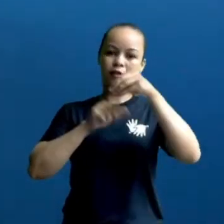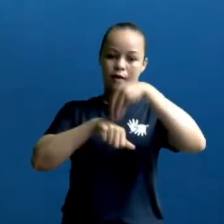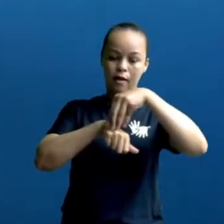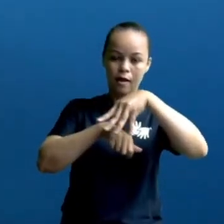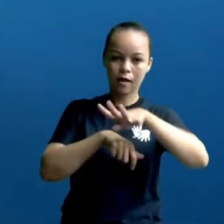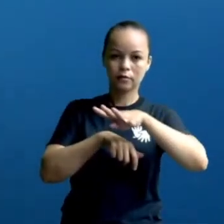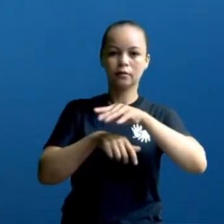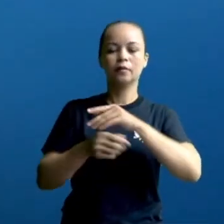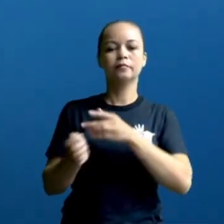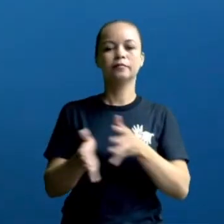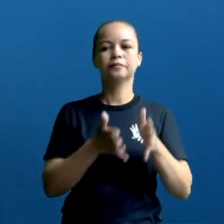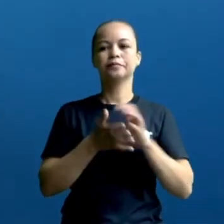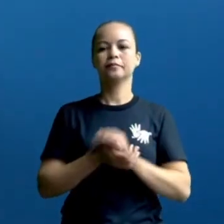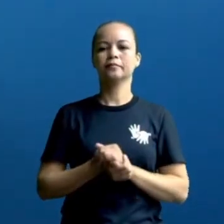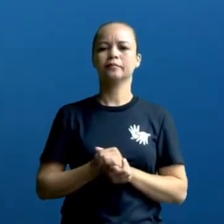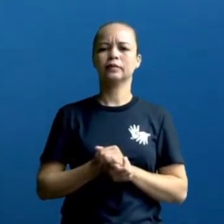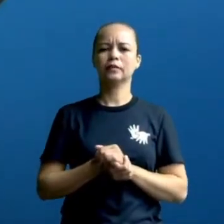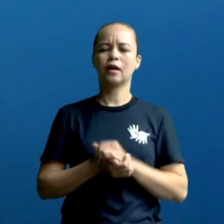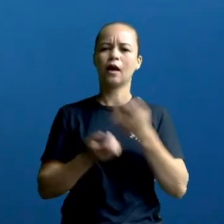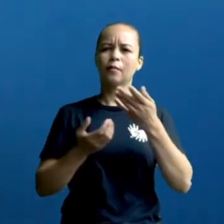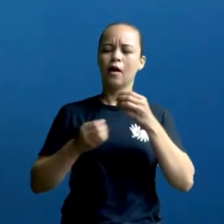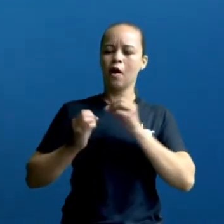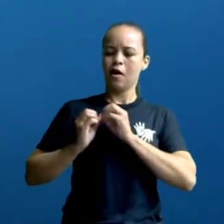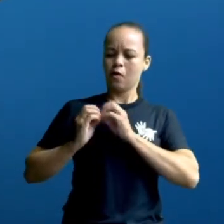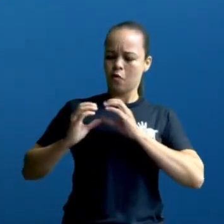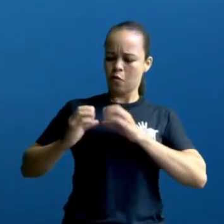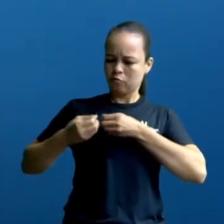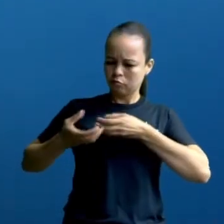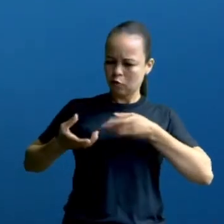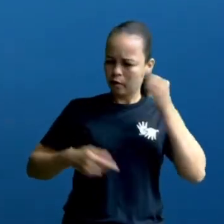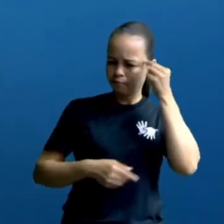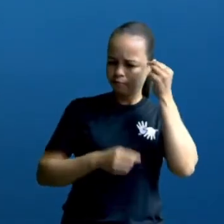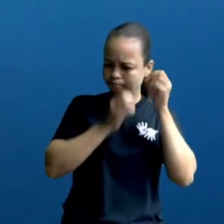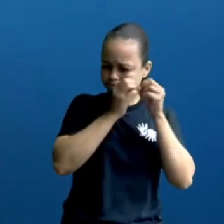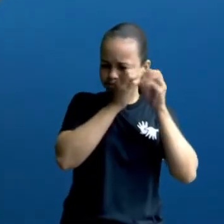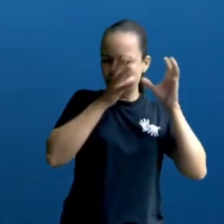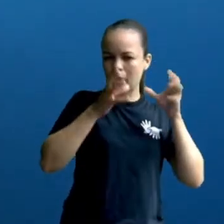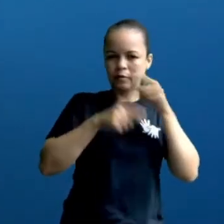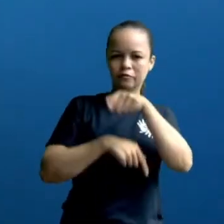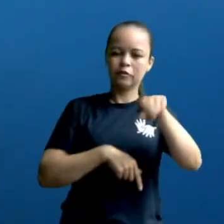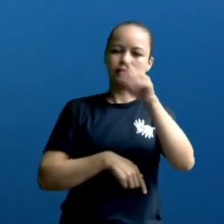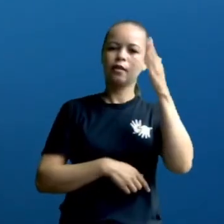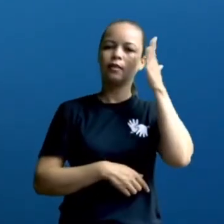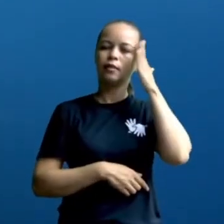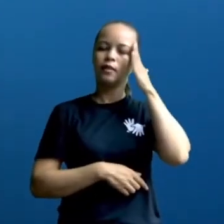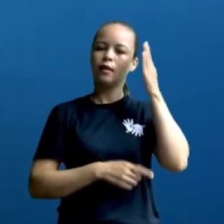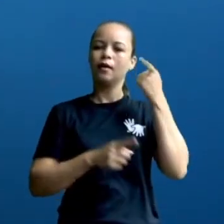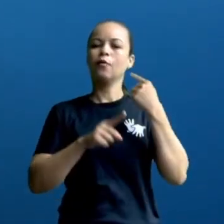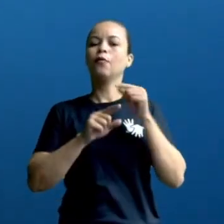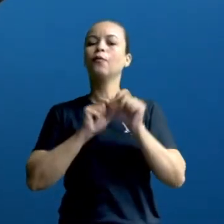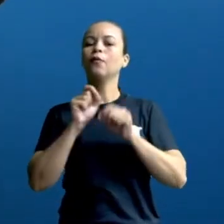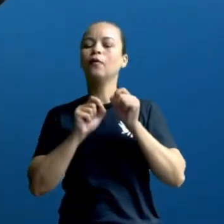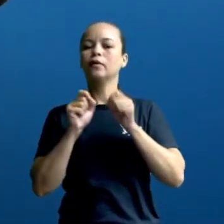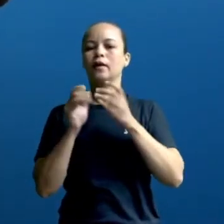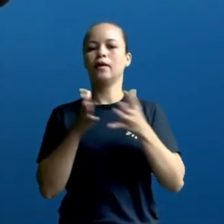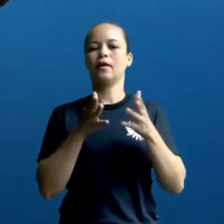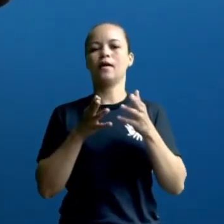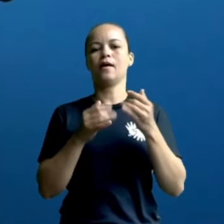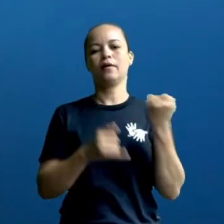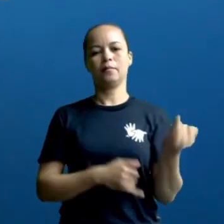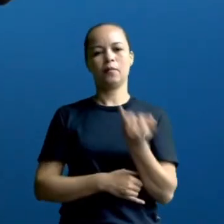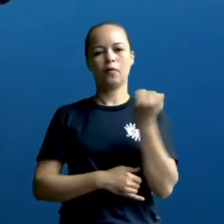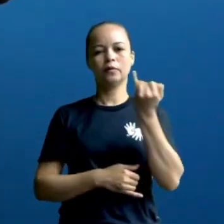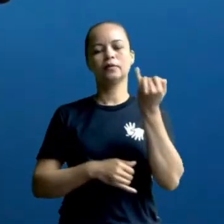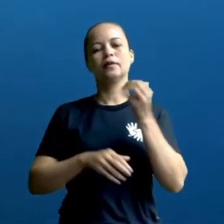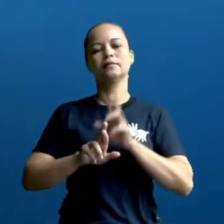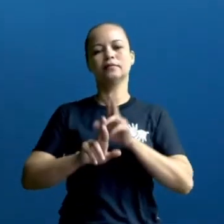gente. Abra o teu coração para esse momento, para que você possa entender como é importante as diferenças.